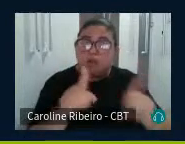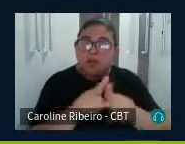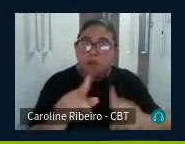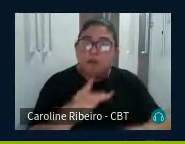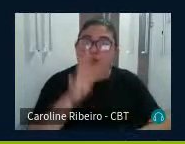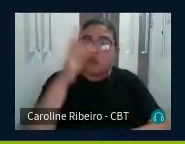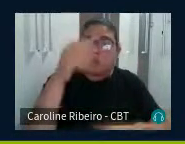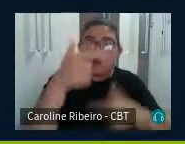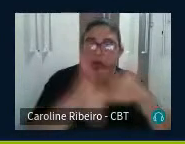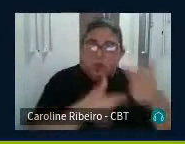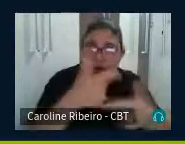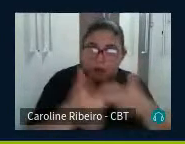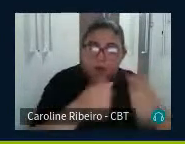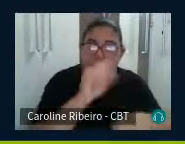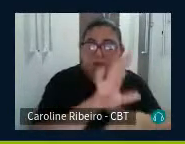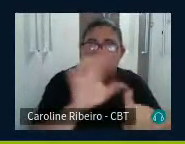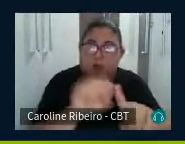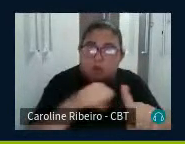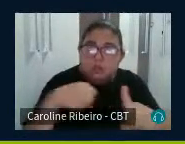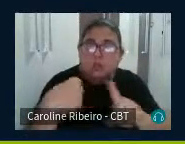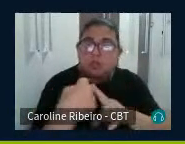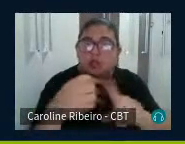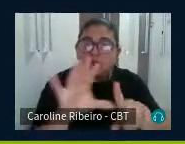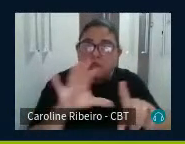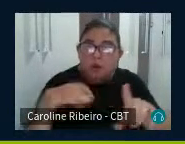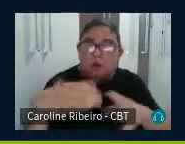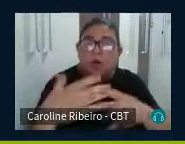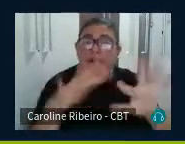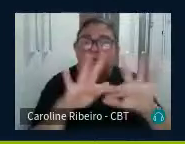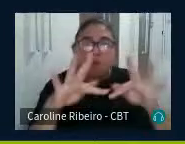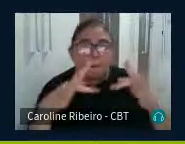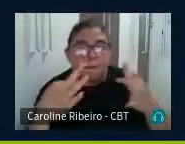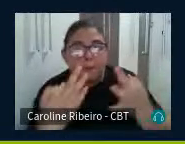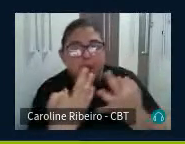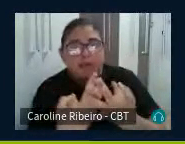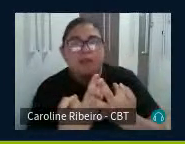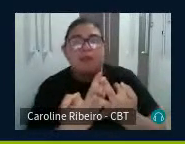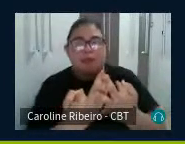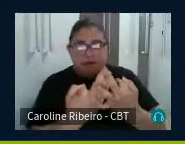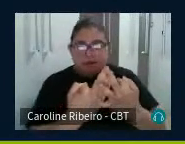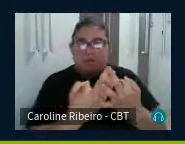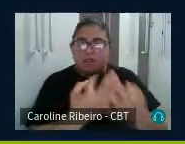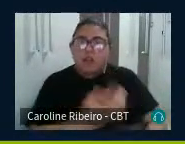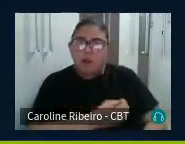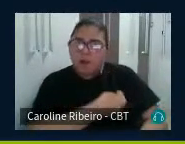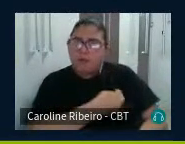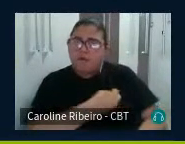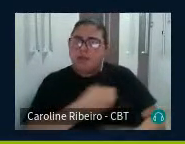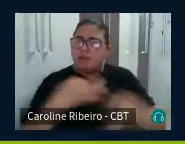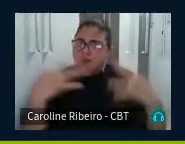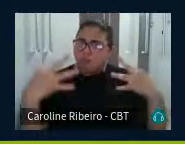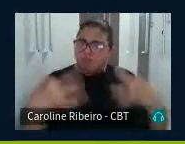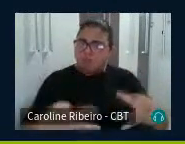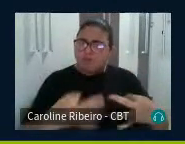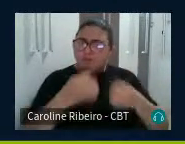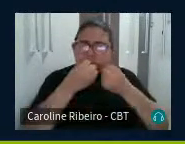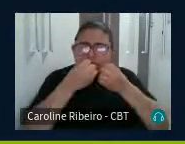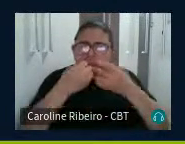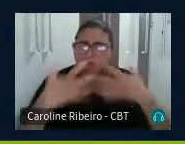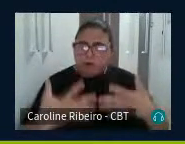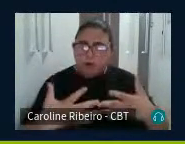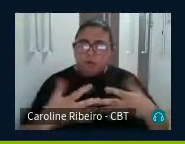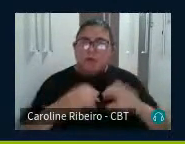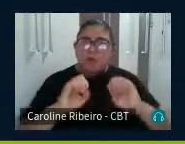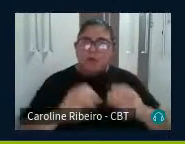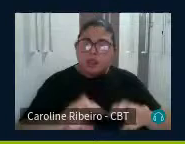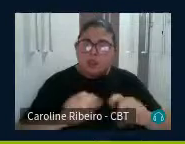e no futuro estar inserido na comunidade, ter uma família, e assim, ter uma vida com dignidade, né? Também a educação